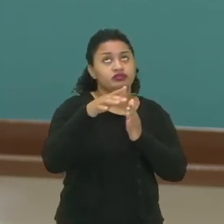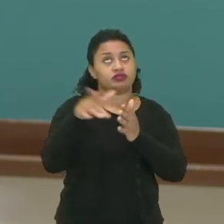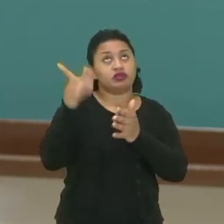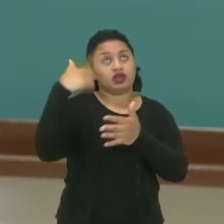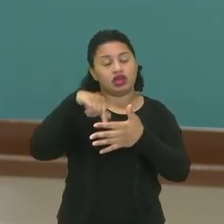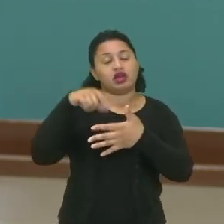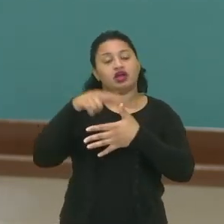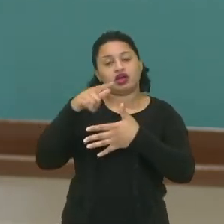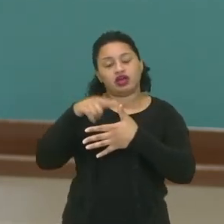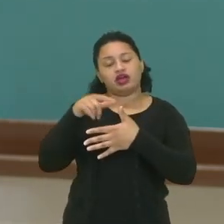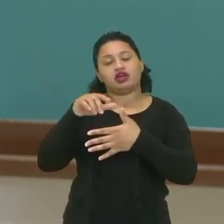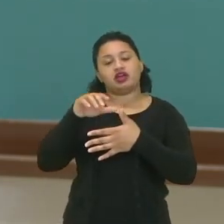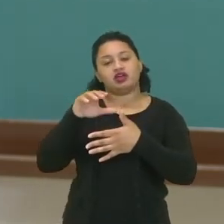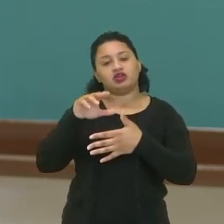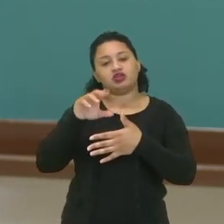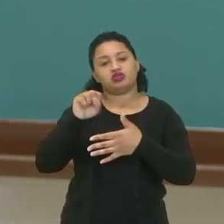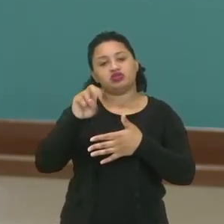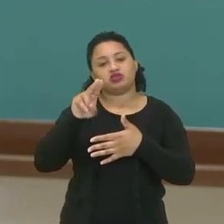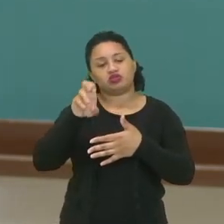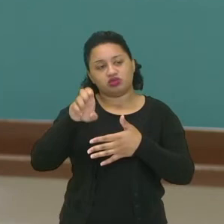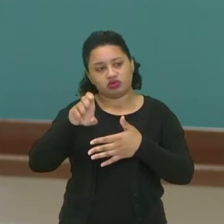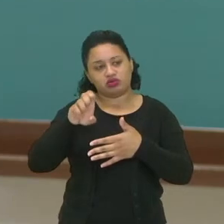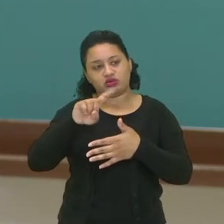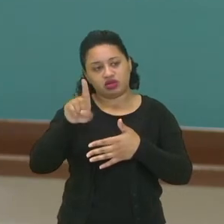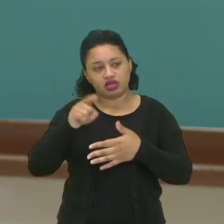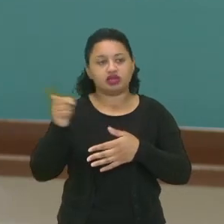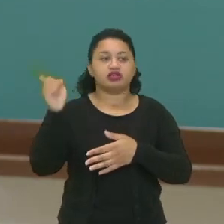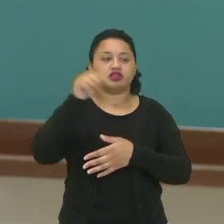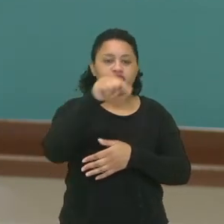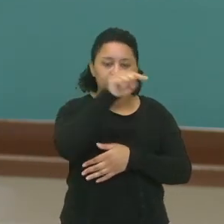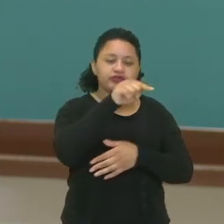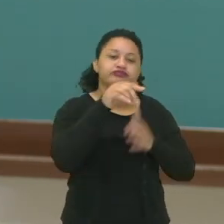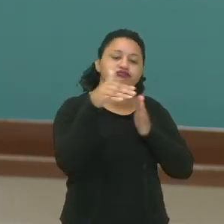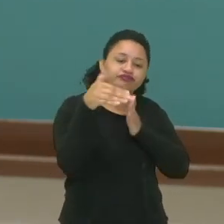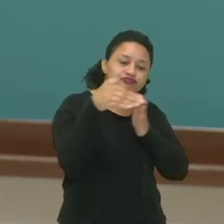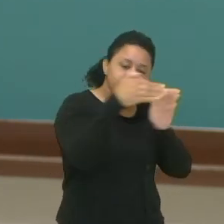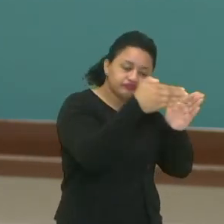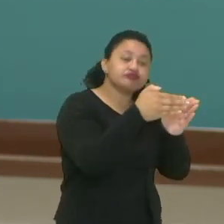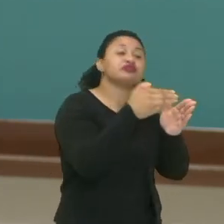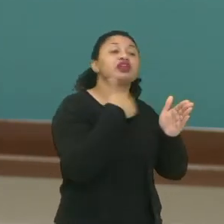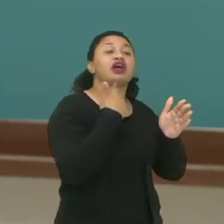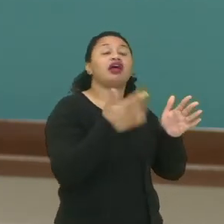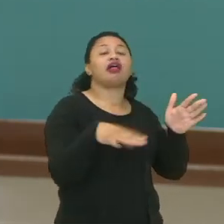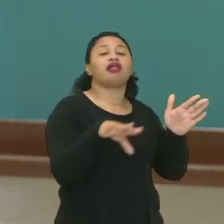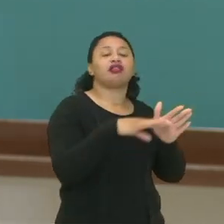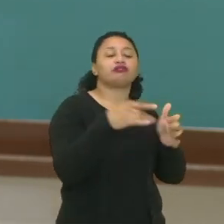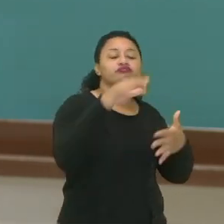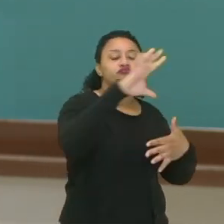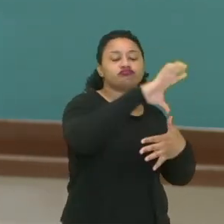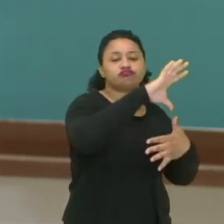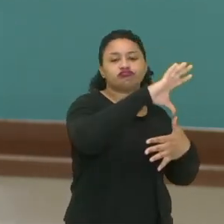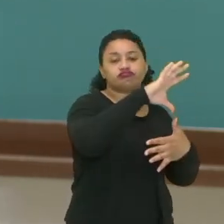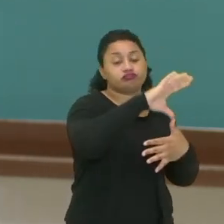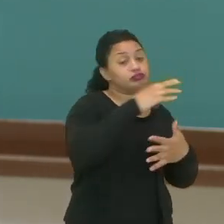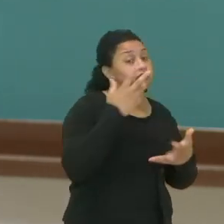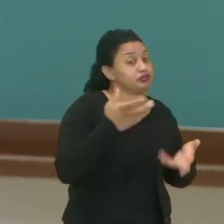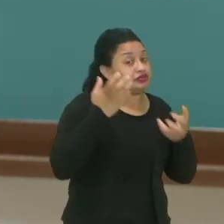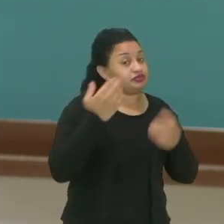Canal de Suez, e depois passa aqui pelo Estreito de Gibraltar até chegar na América. Olha só que